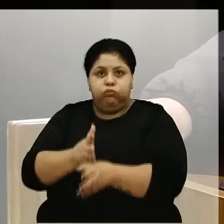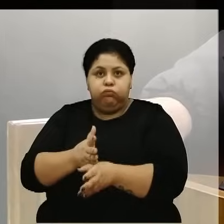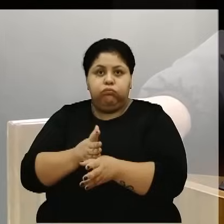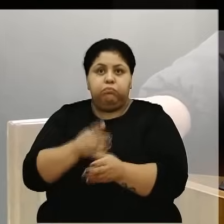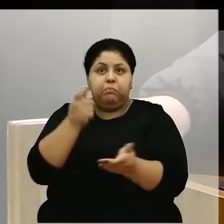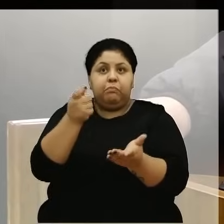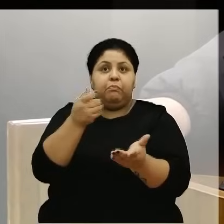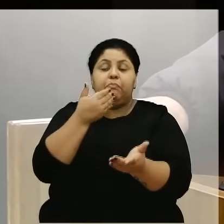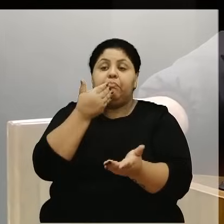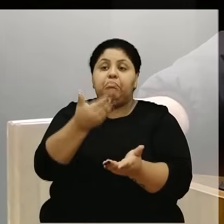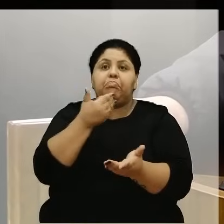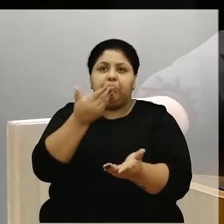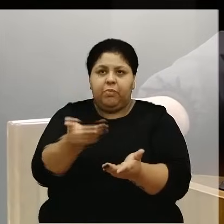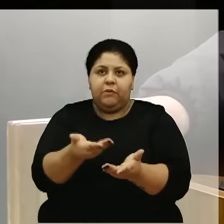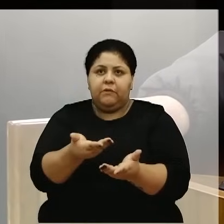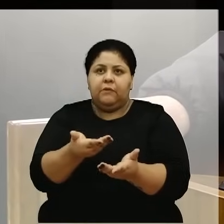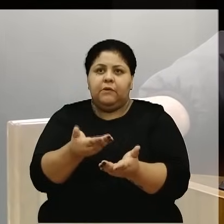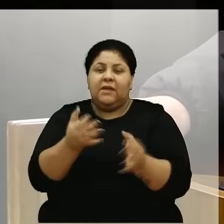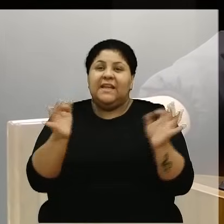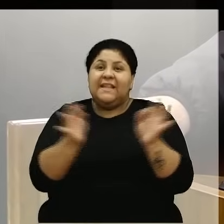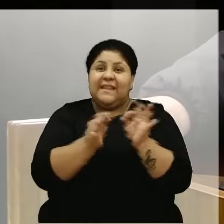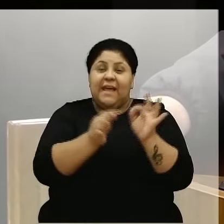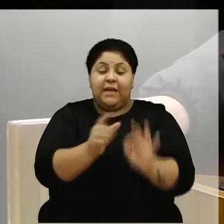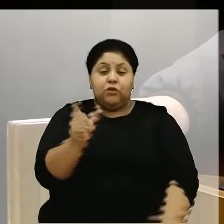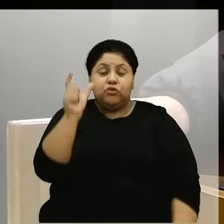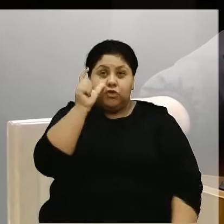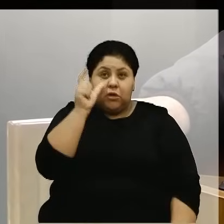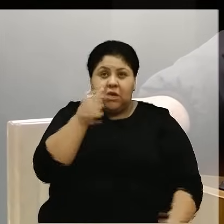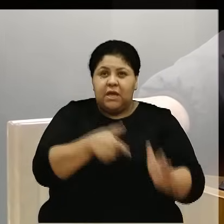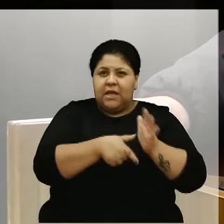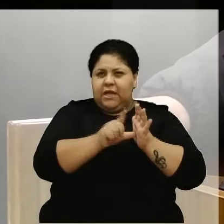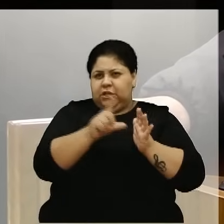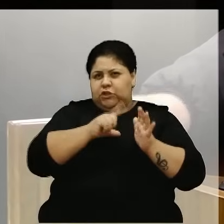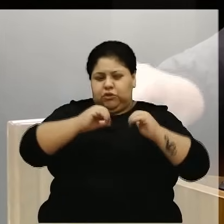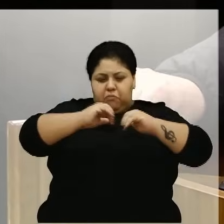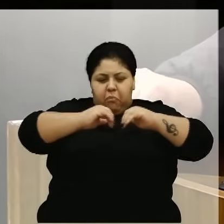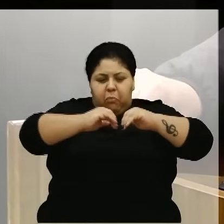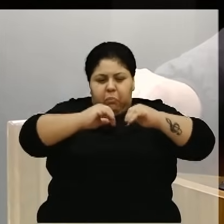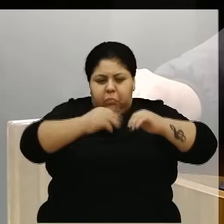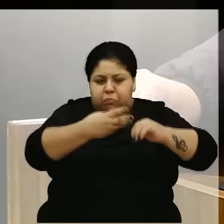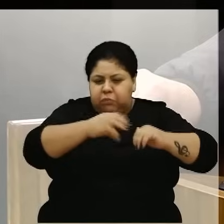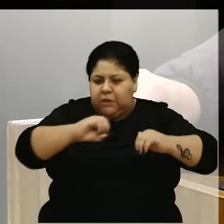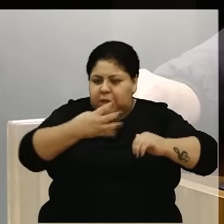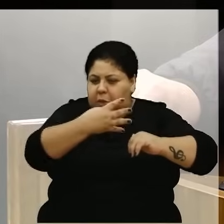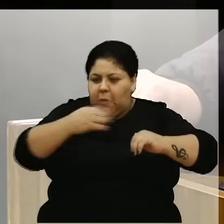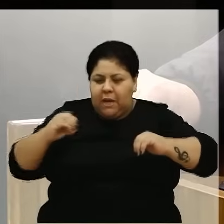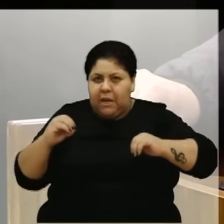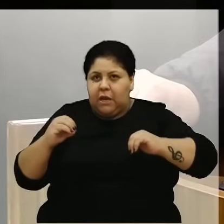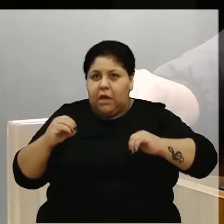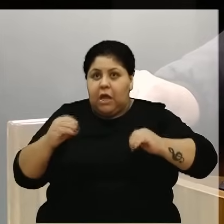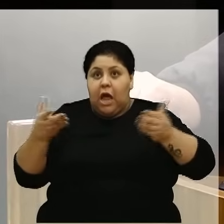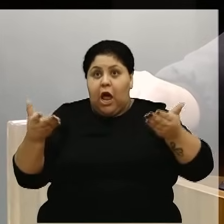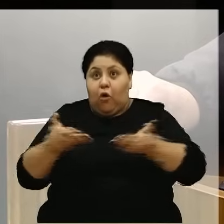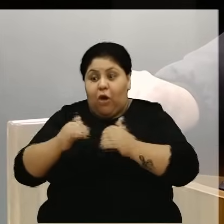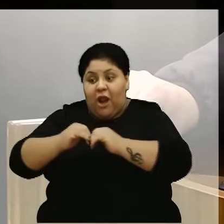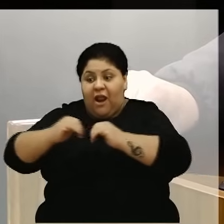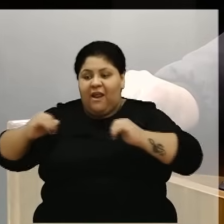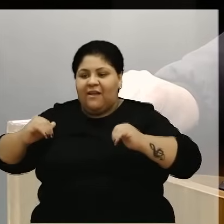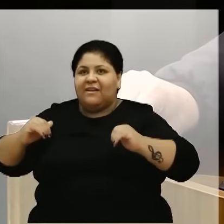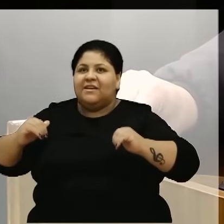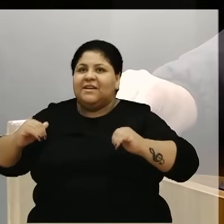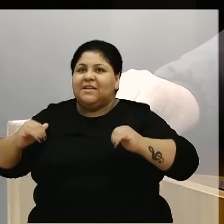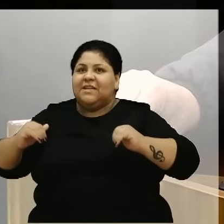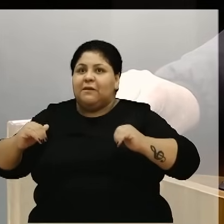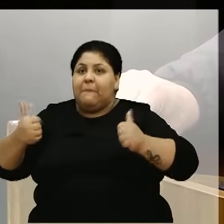porque técnicos vieram até a área. Antes a gente tinha uma fenda de 30 a 40 centímetros, essa fenda aumentou, chegou na rocha,